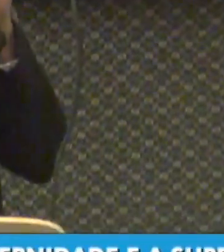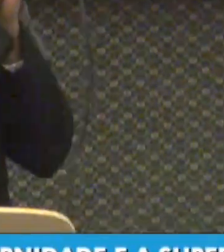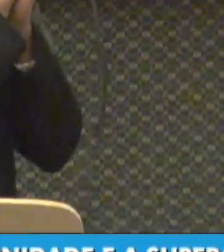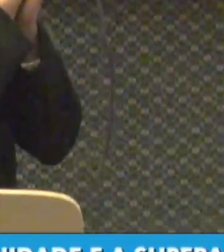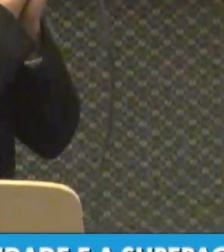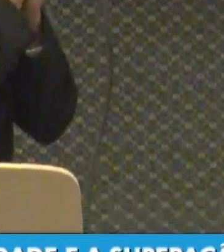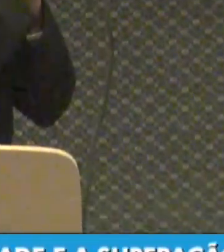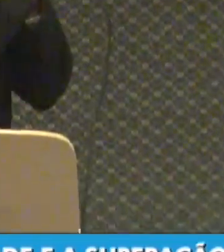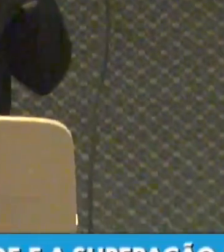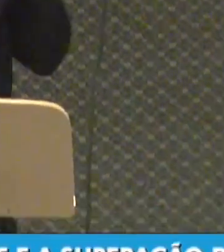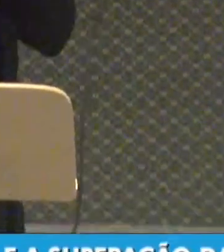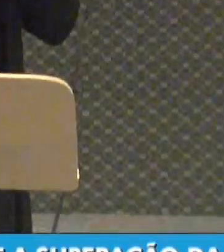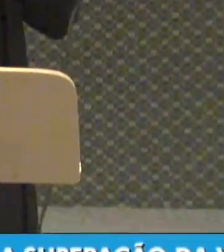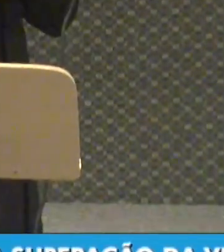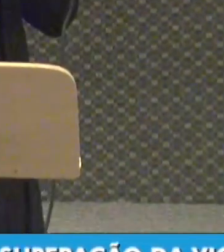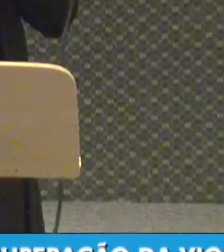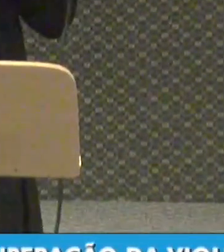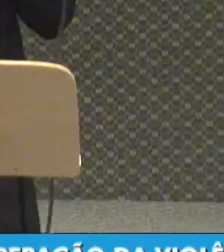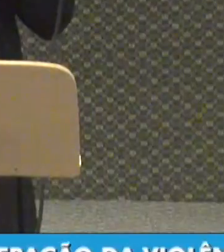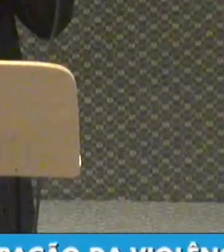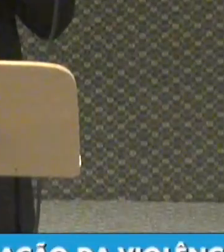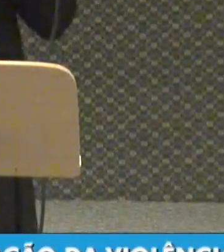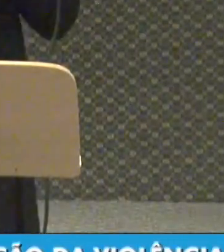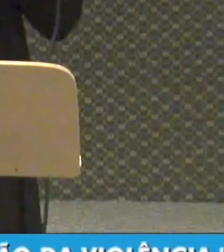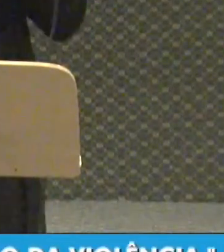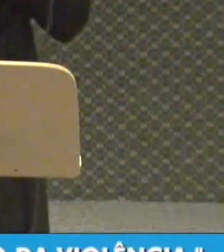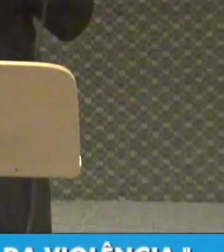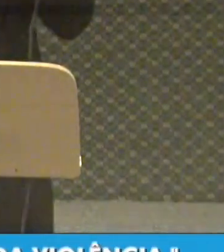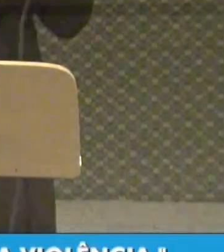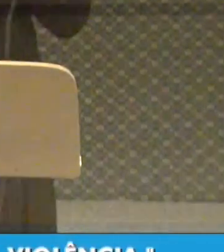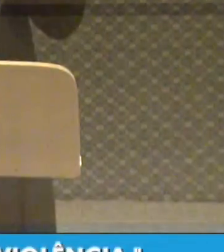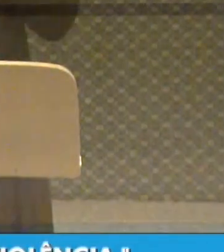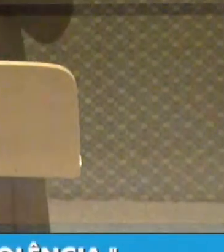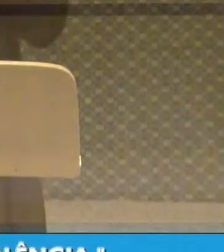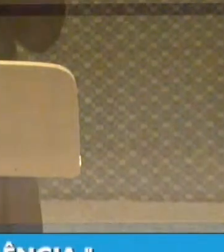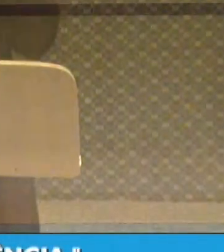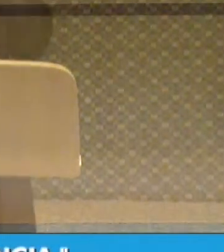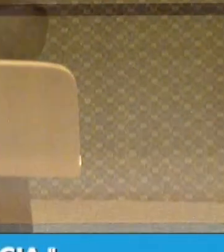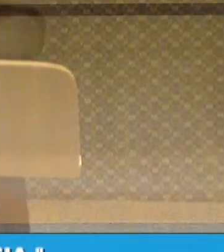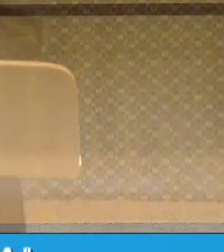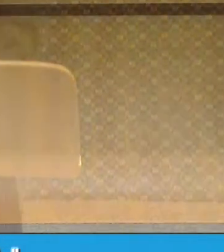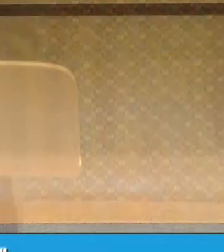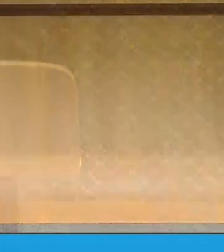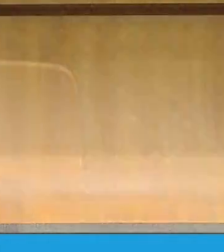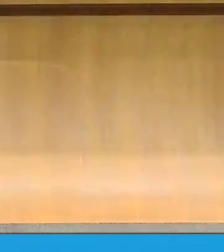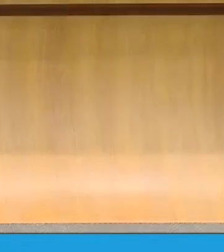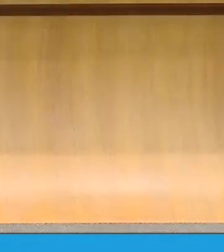Paz e bem a todos.